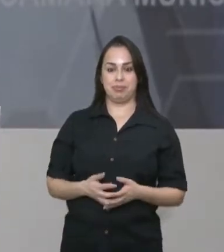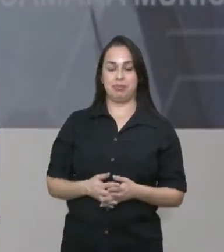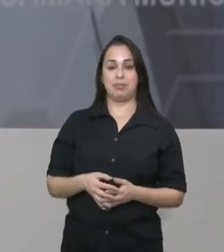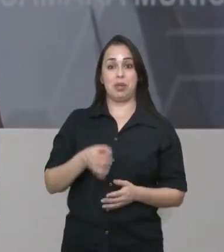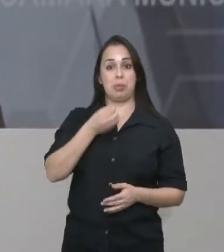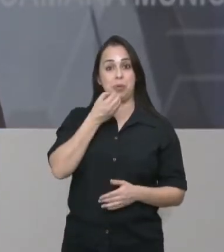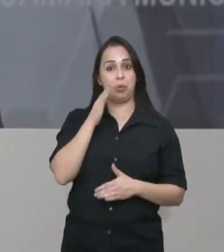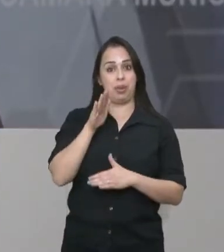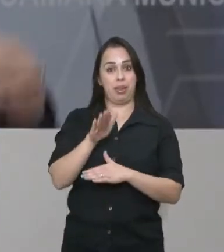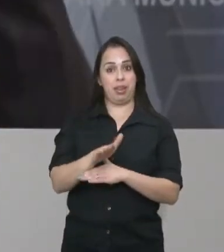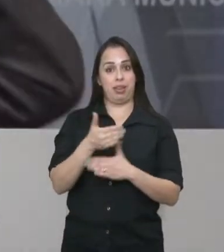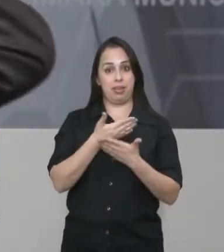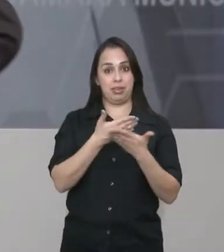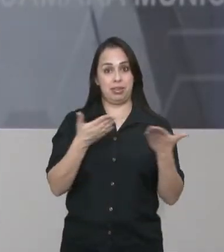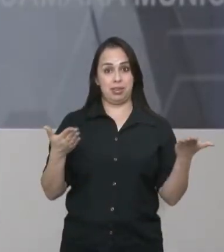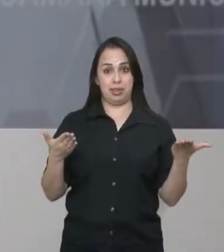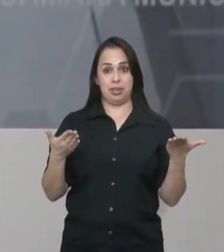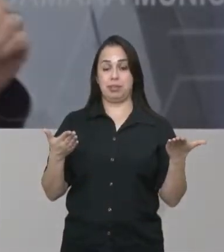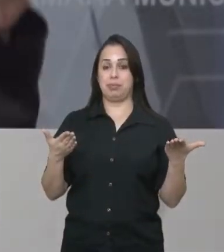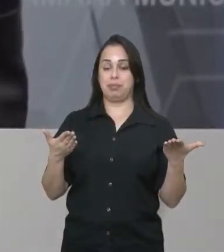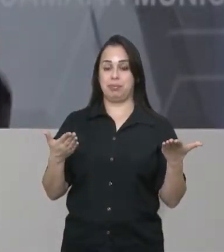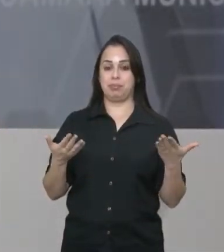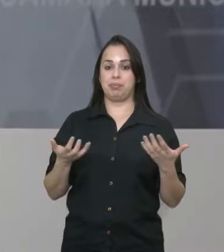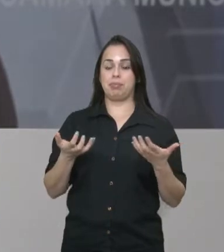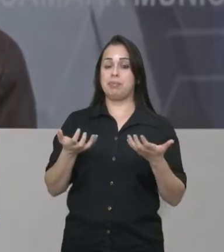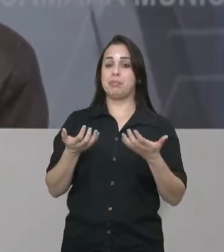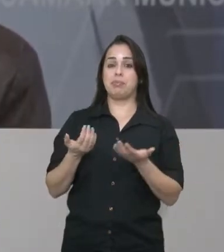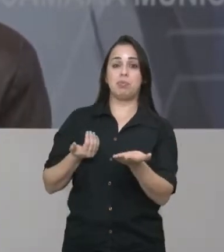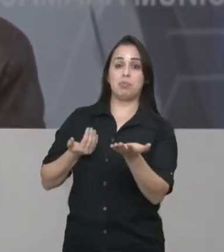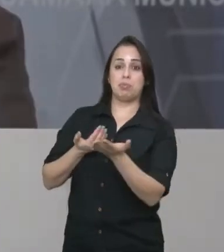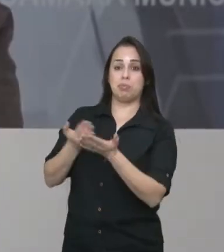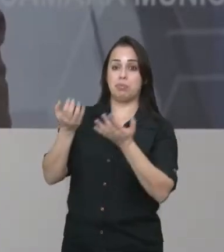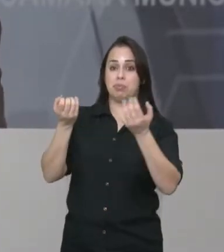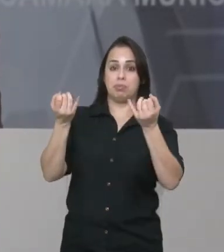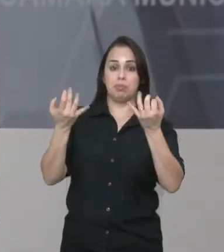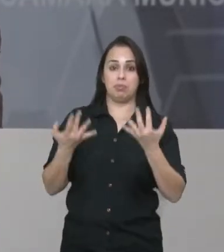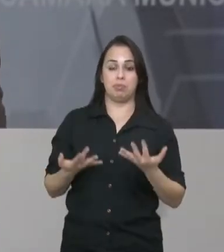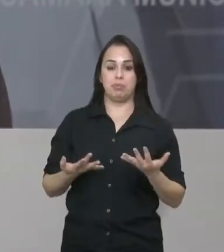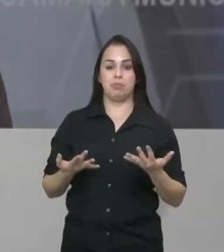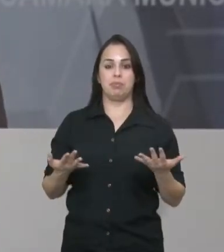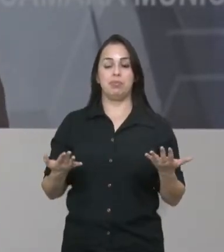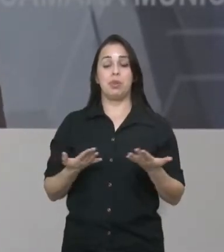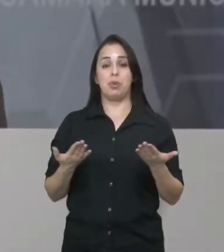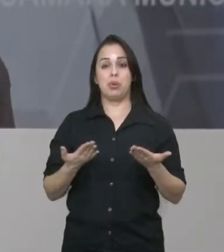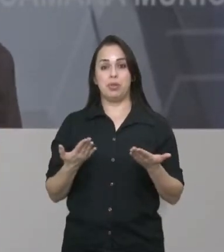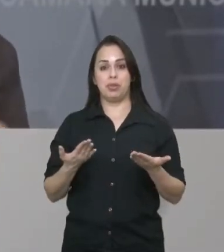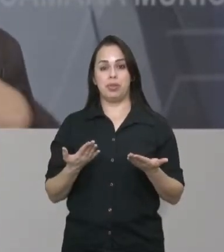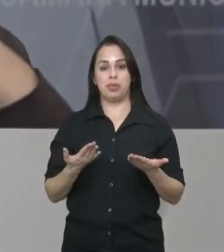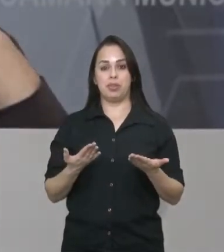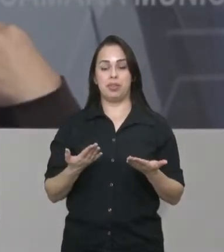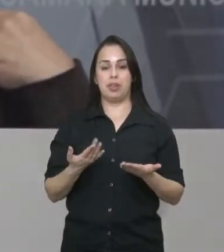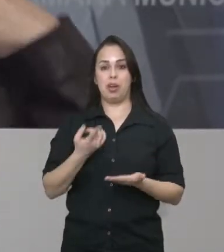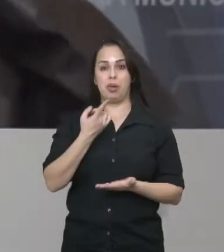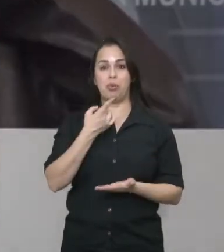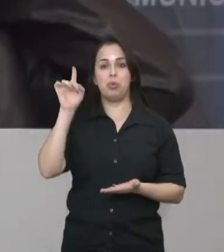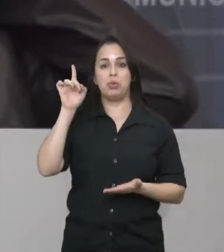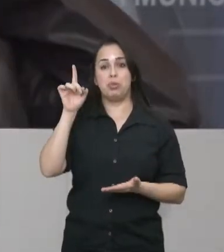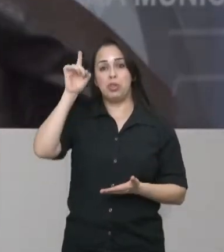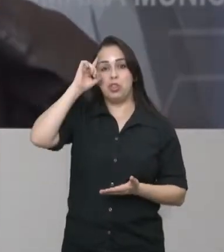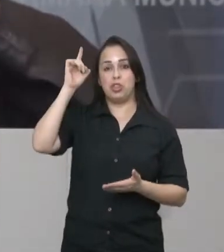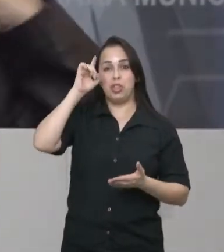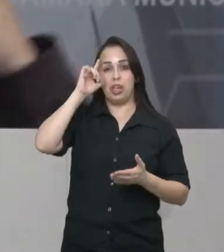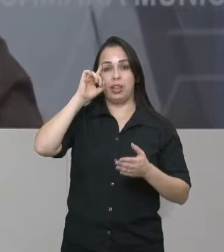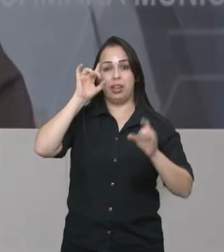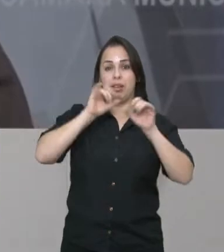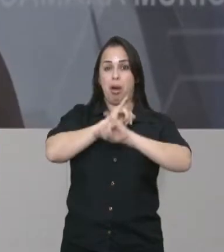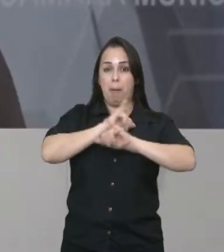Boa tarde a todos e a todas, quero aqui começar. Hoje é o último dia da campanha Agosto